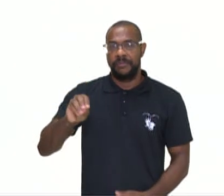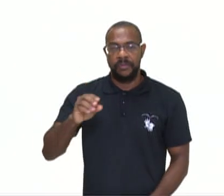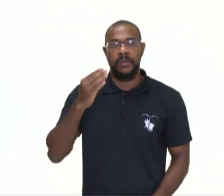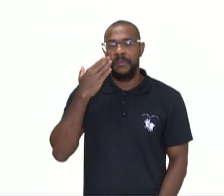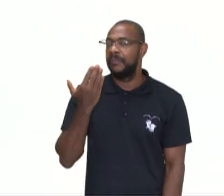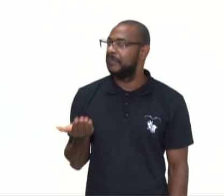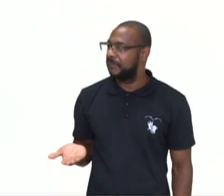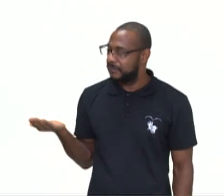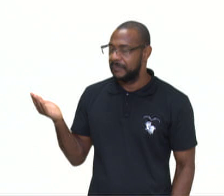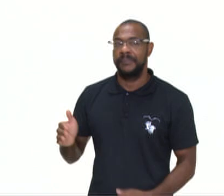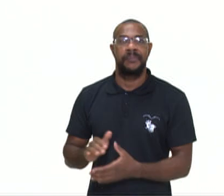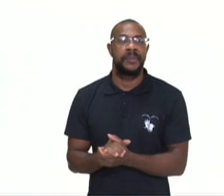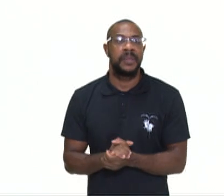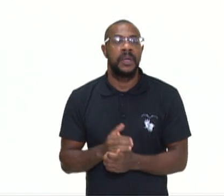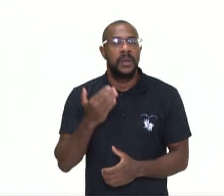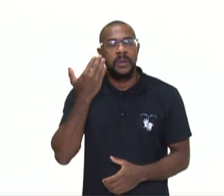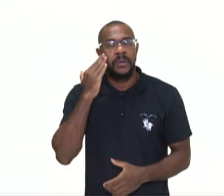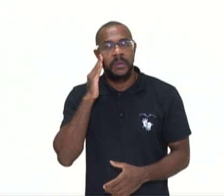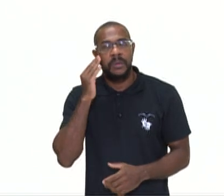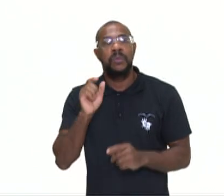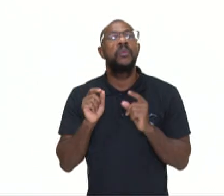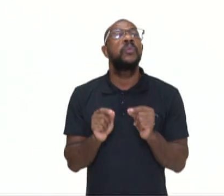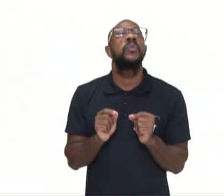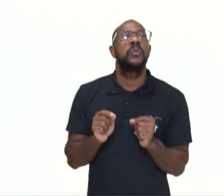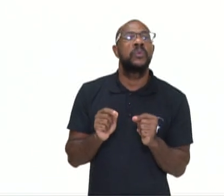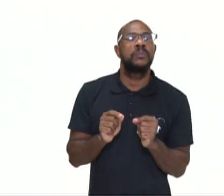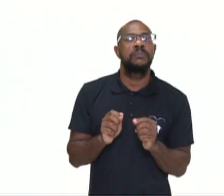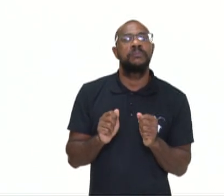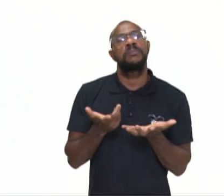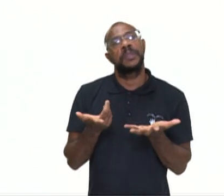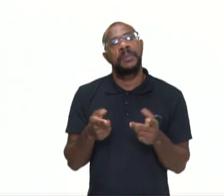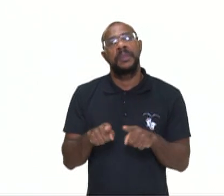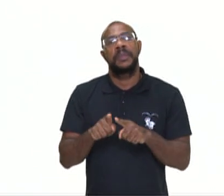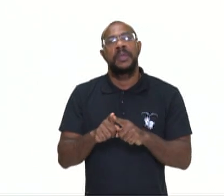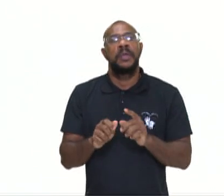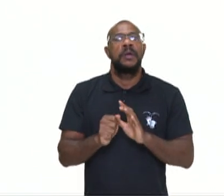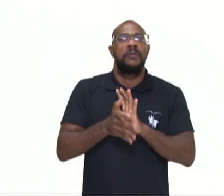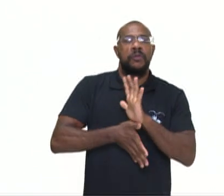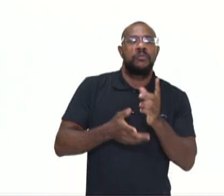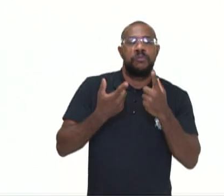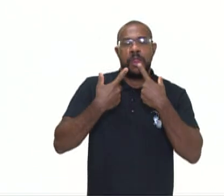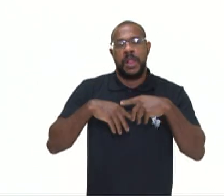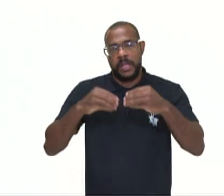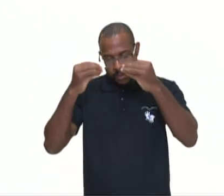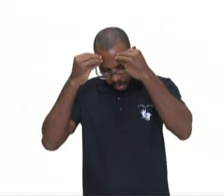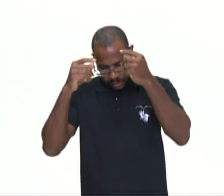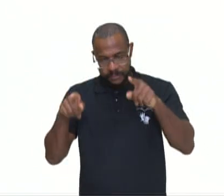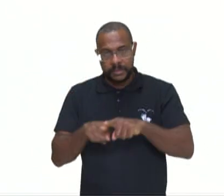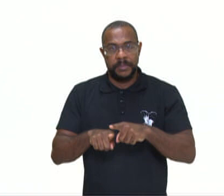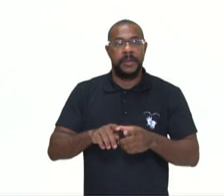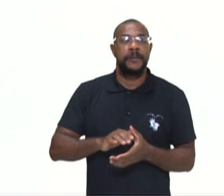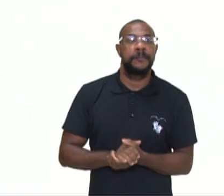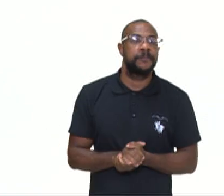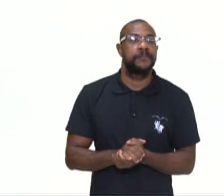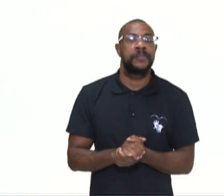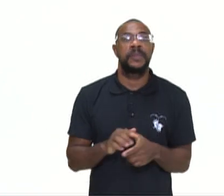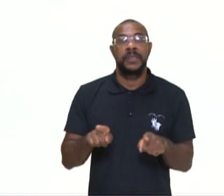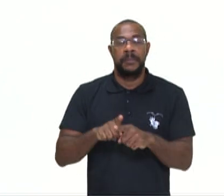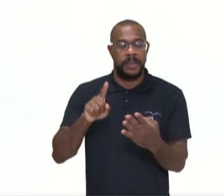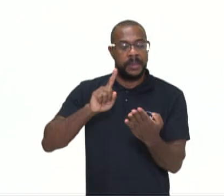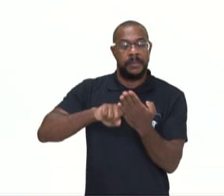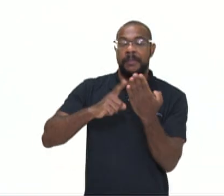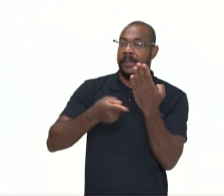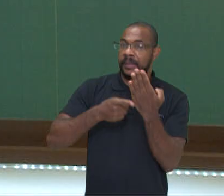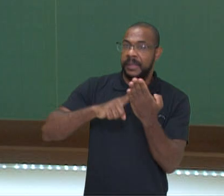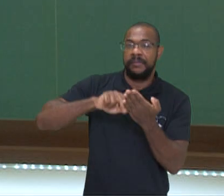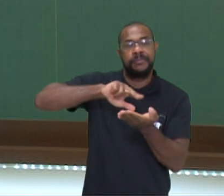Parnaso, né? Compreendemos um pouco mais sobre figuras de linguagem, principalmente a metáfora, e reconhecemos